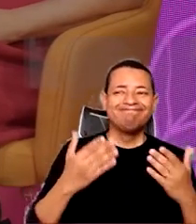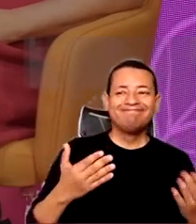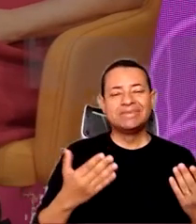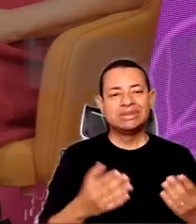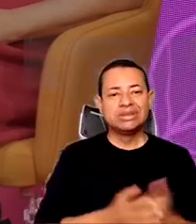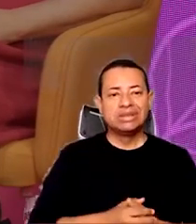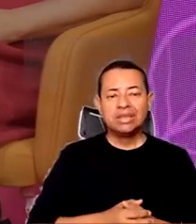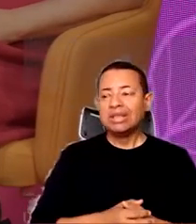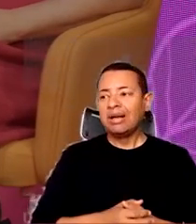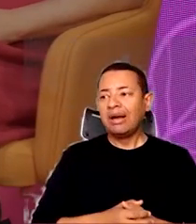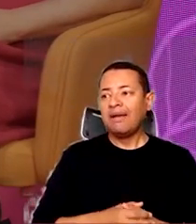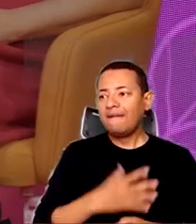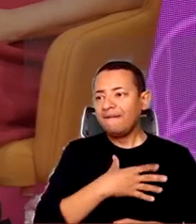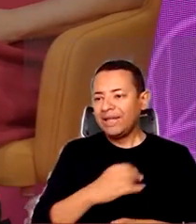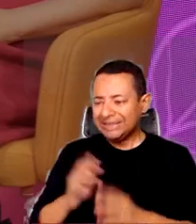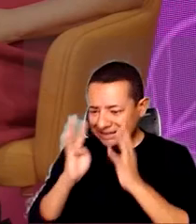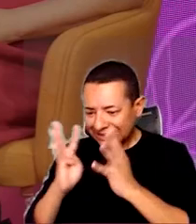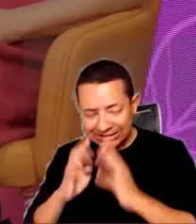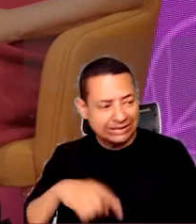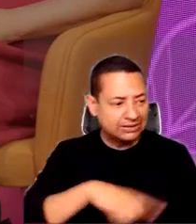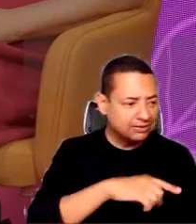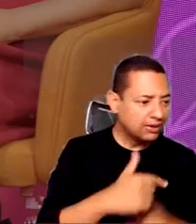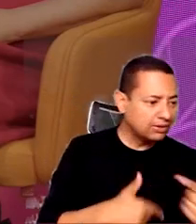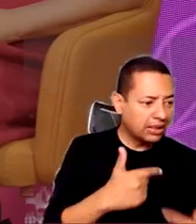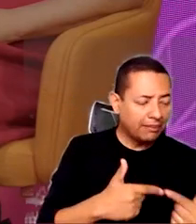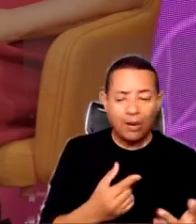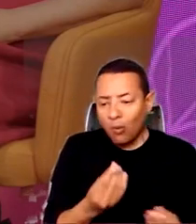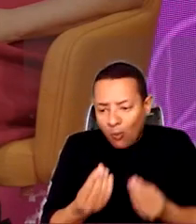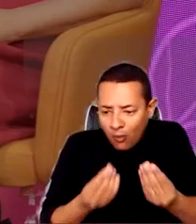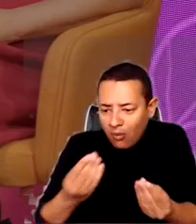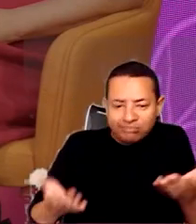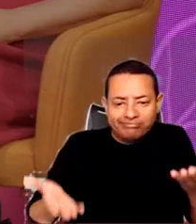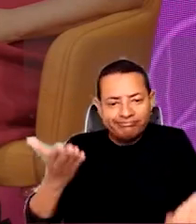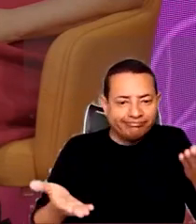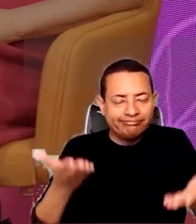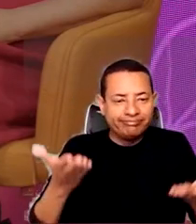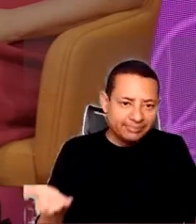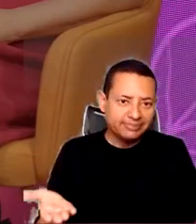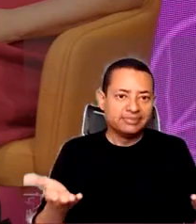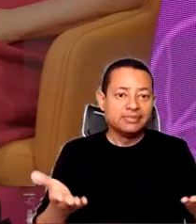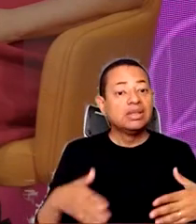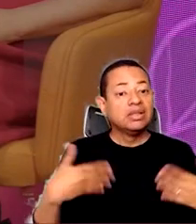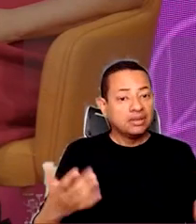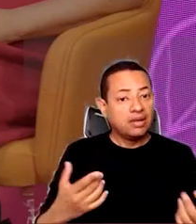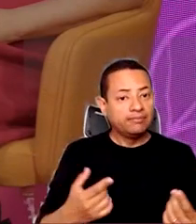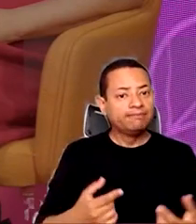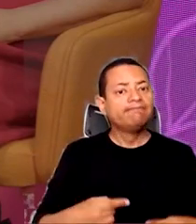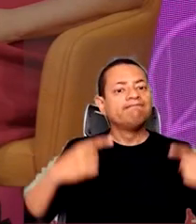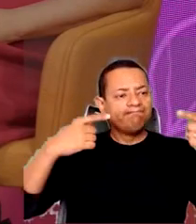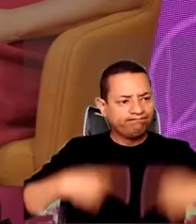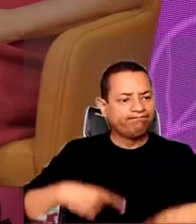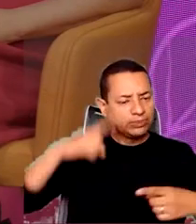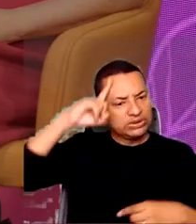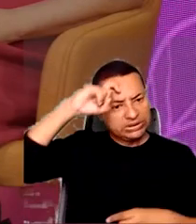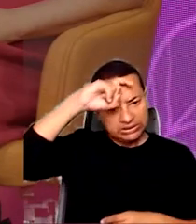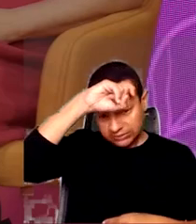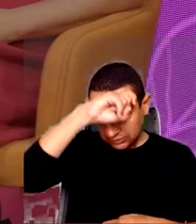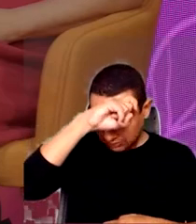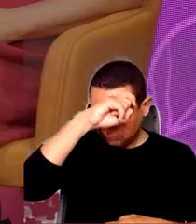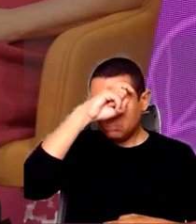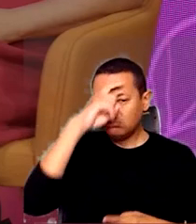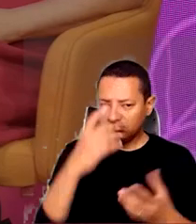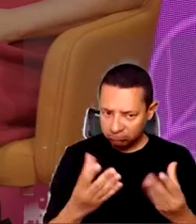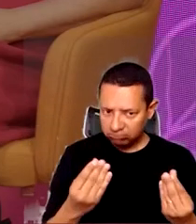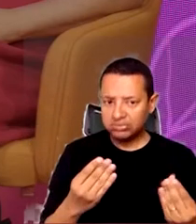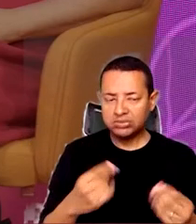fico com o meu filho me dedico a ele vou pro meu trabalho como conciliar então Eh os desafios são muitos as